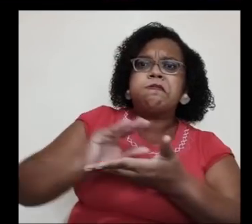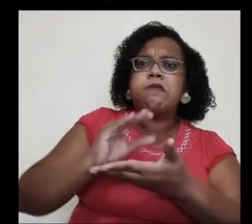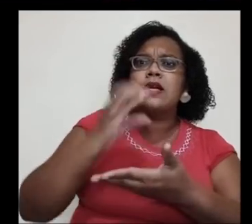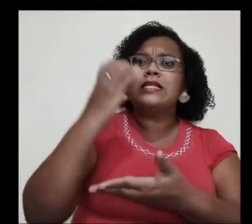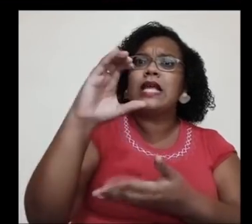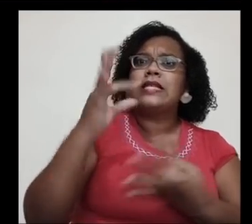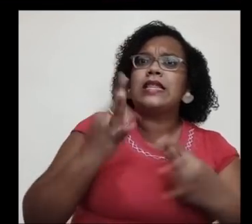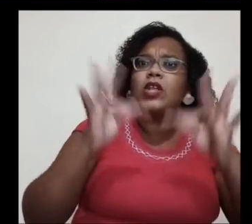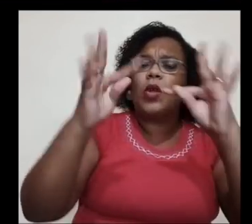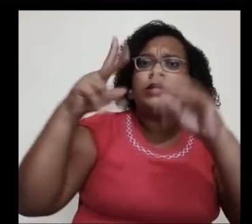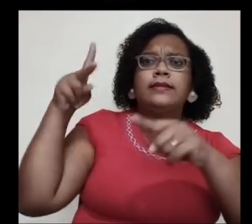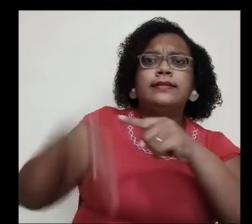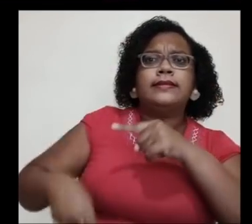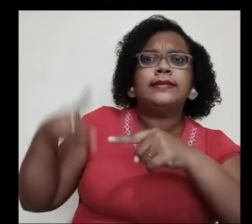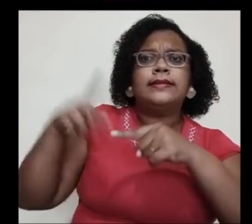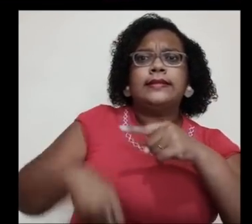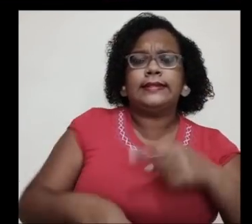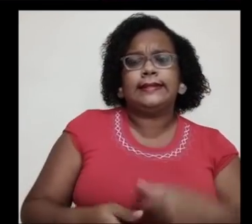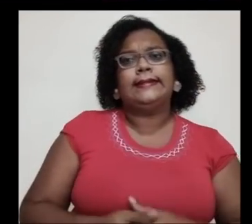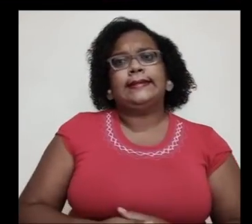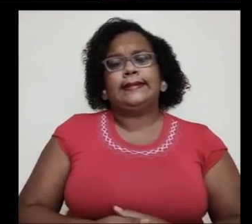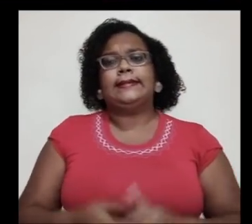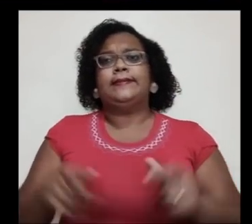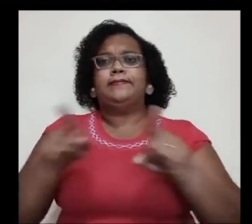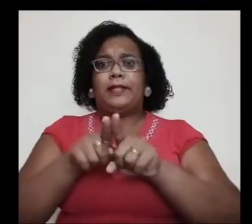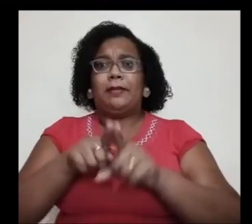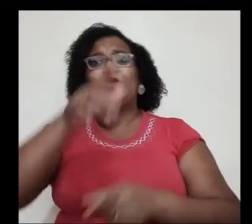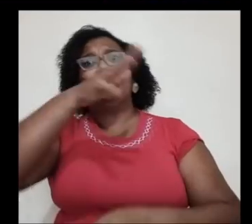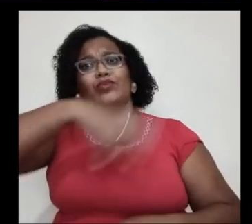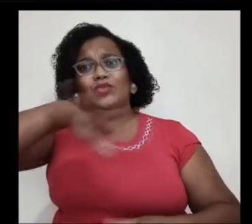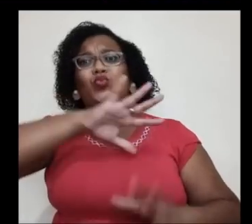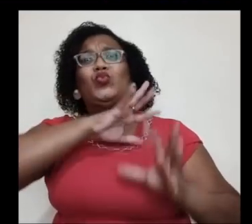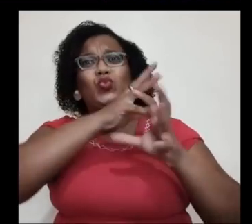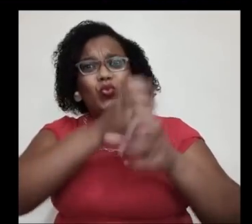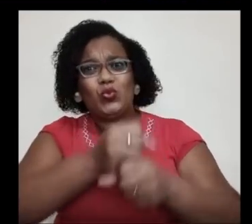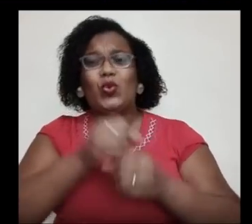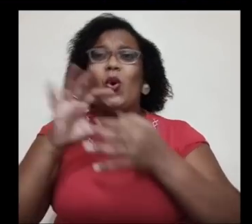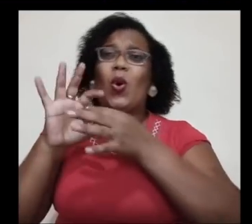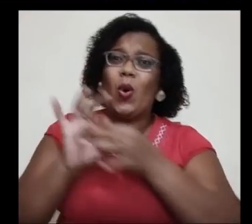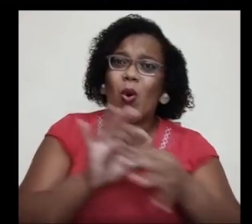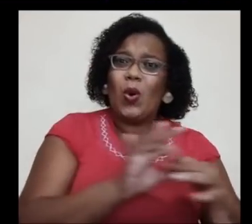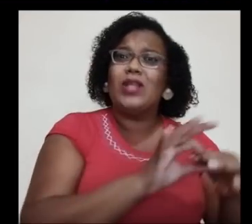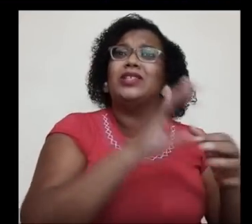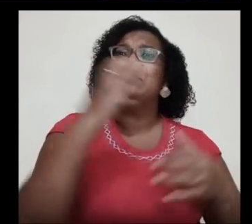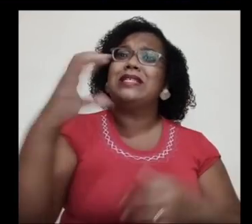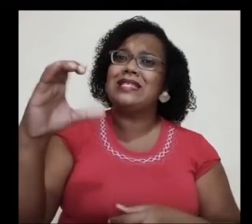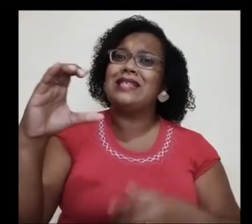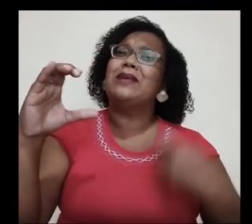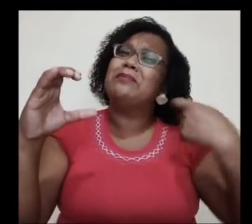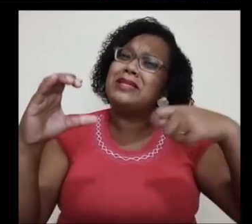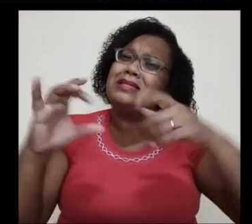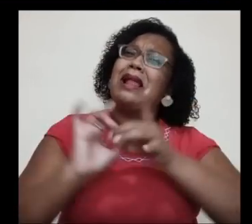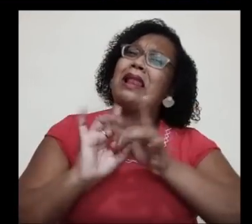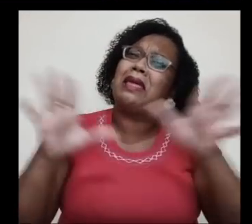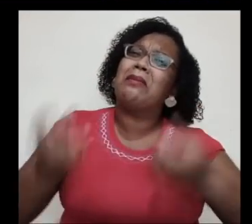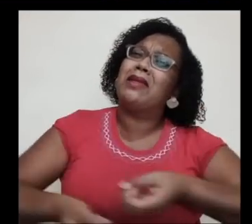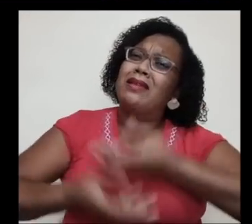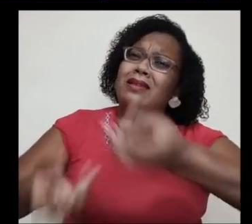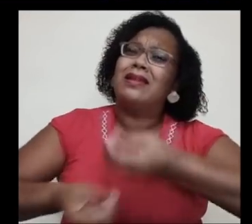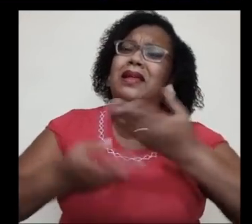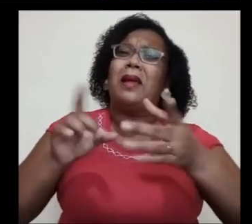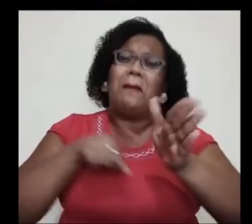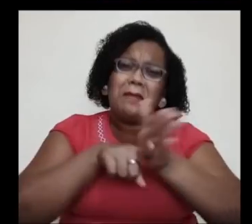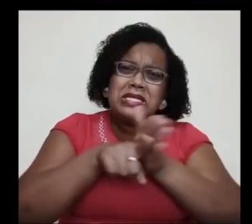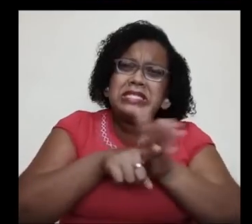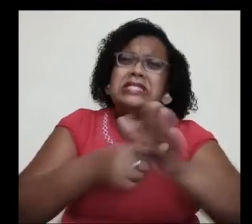também precisa de liberdade de expressão, de liberdade de pesquisa, de autonomia acadêmica, de liberdade, de democracia. Portanto, esse